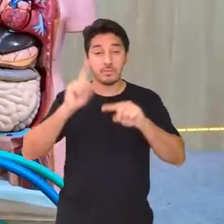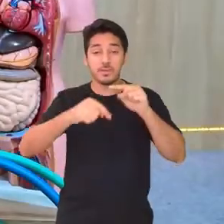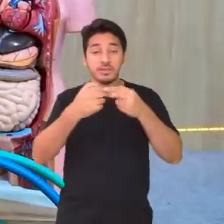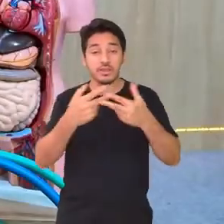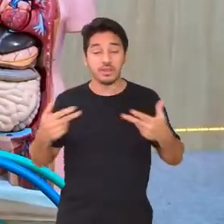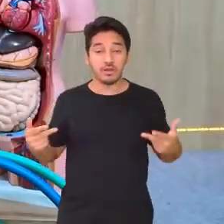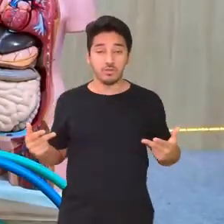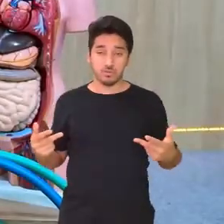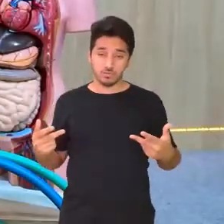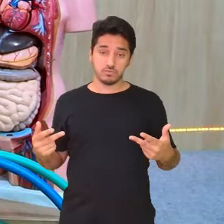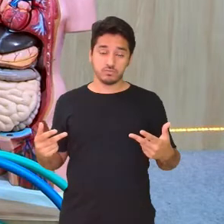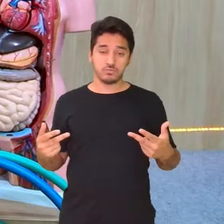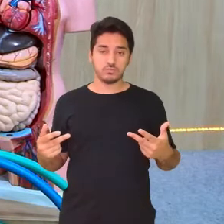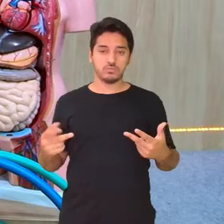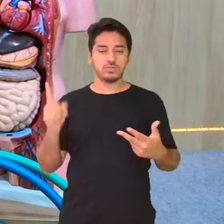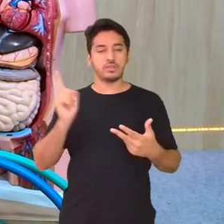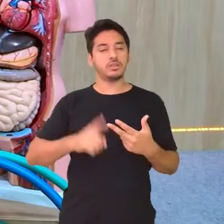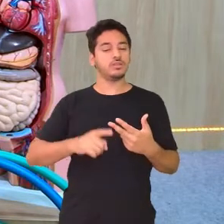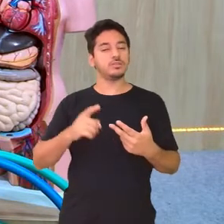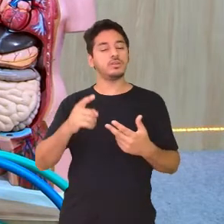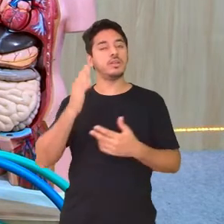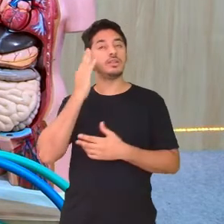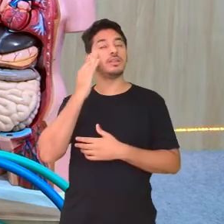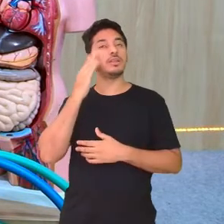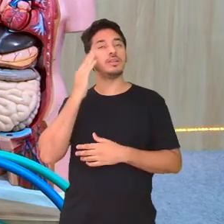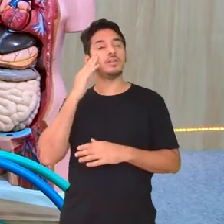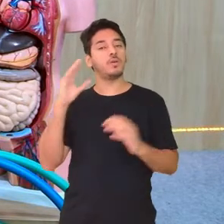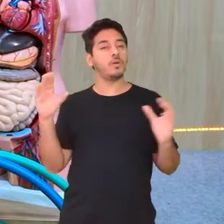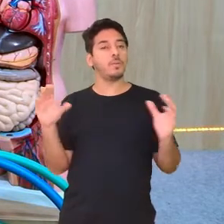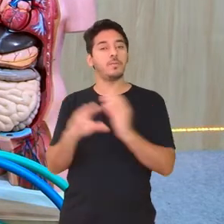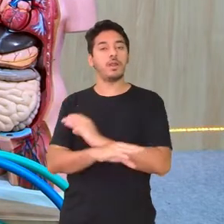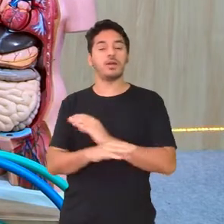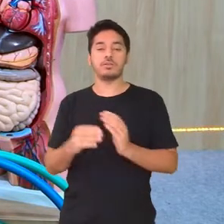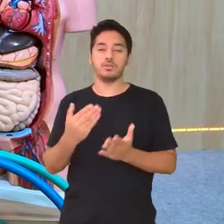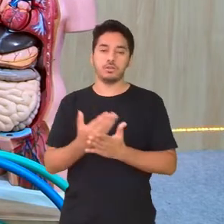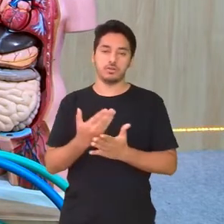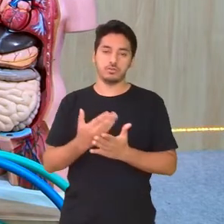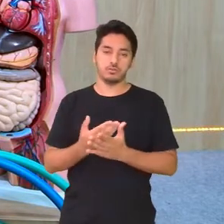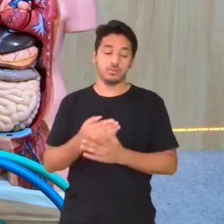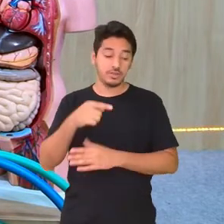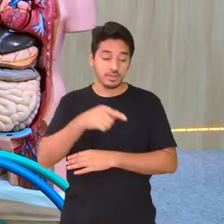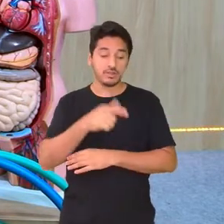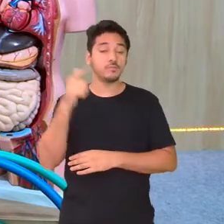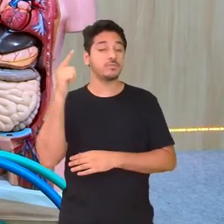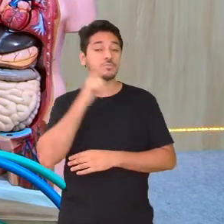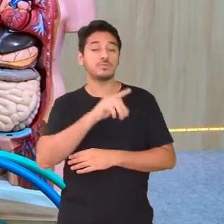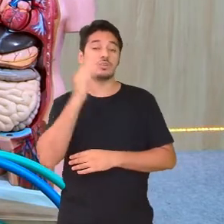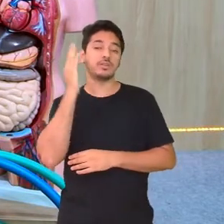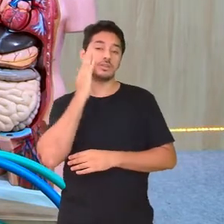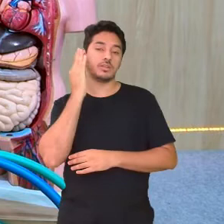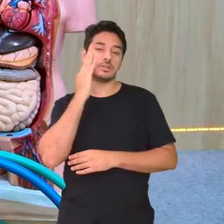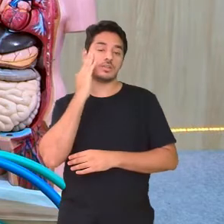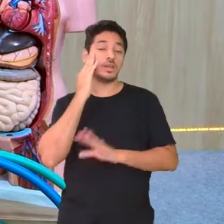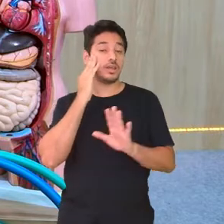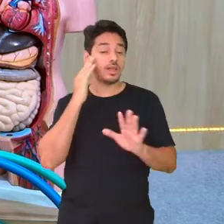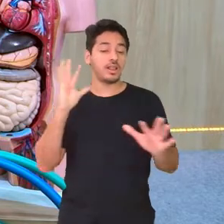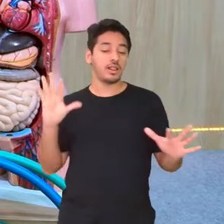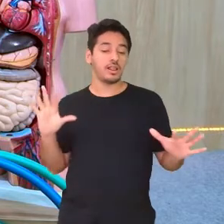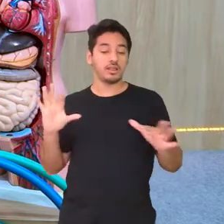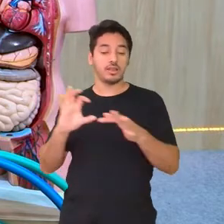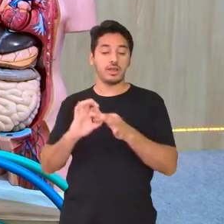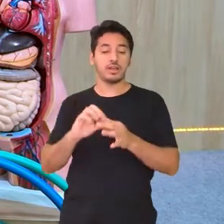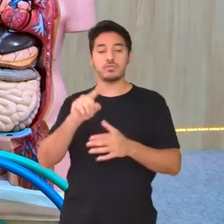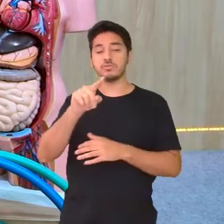ele seja contemplado nessa sua aula e que ele consiga entender. E atrelado a isso, você vai